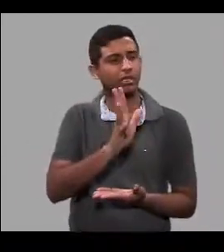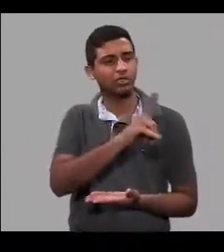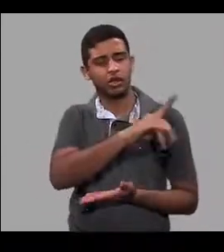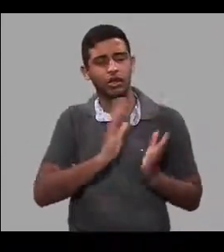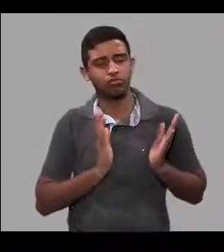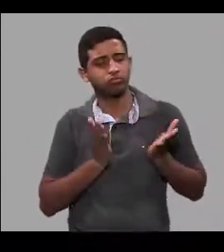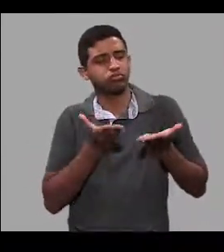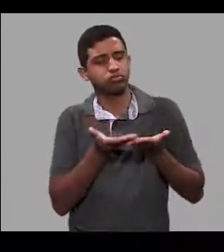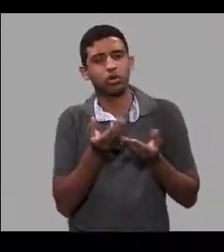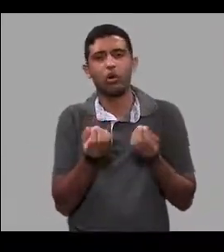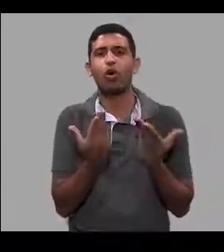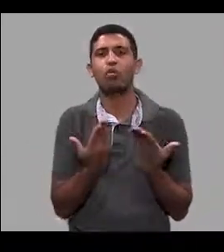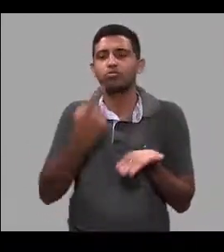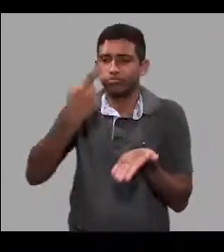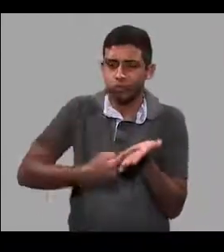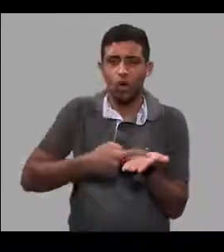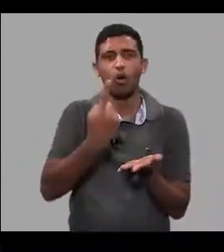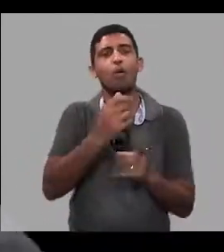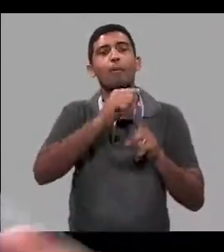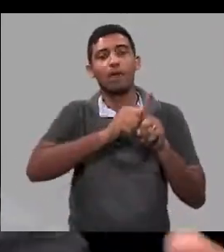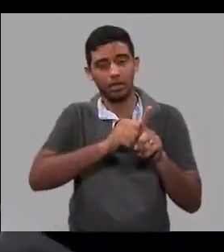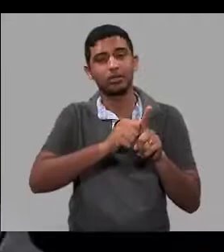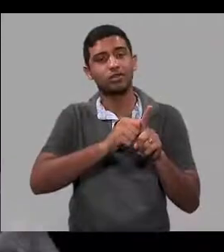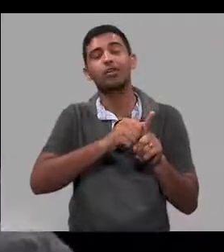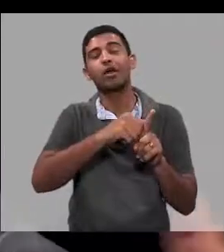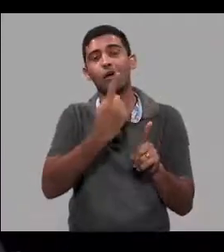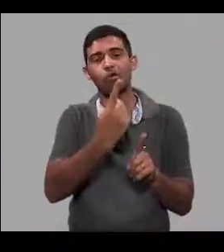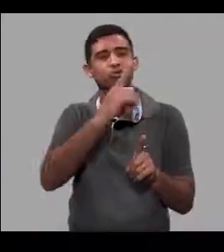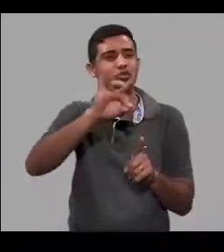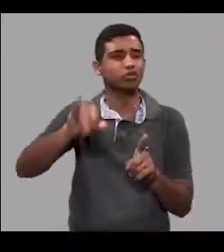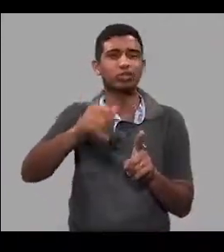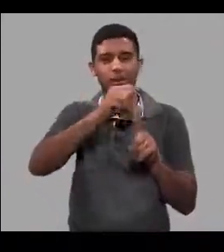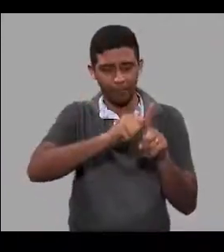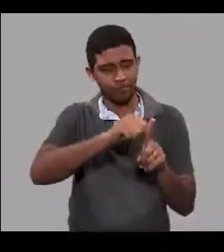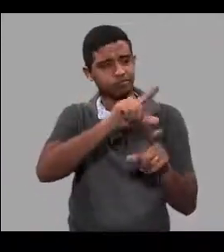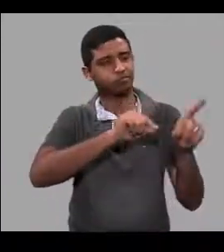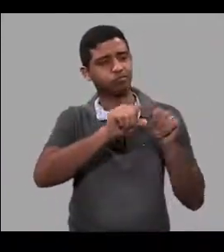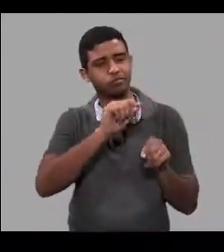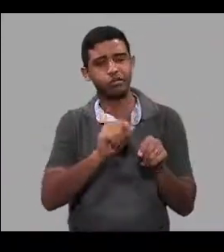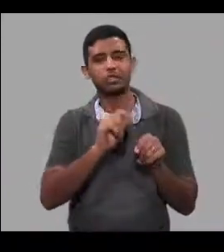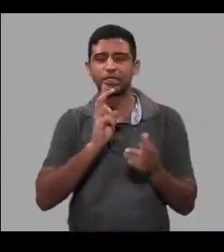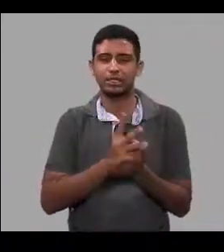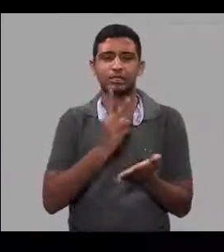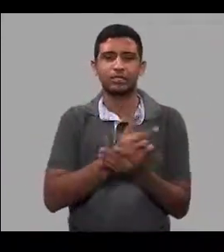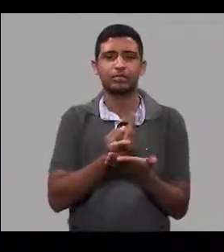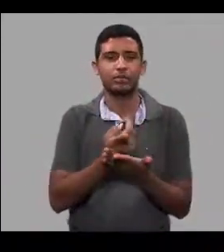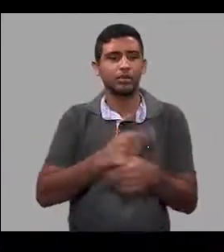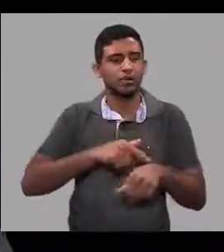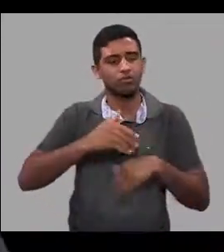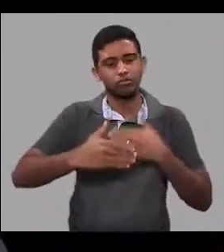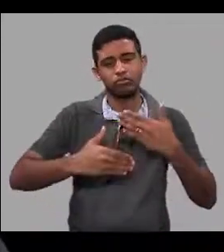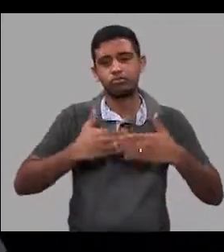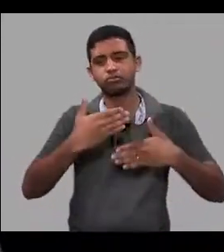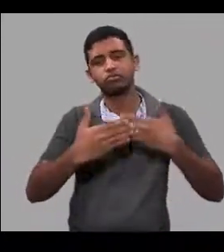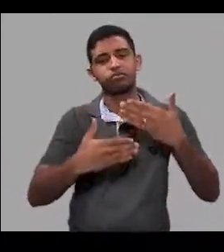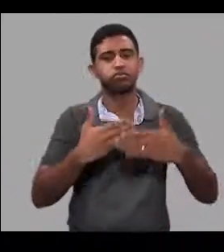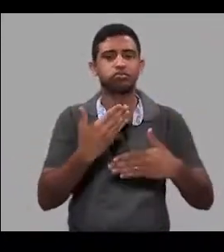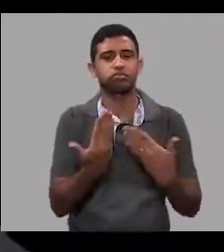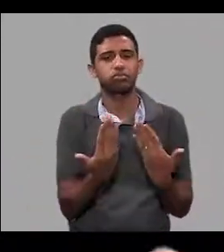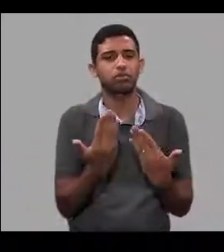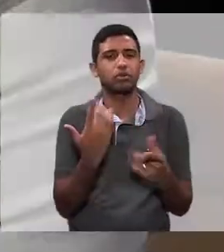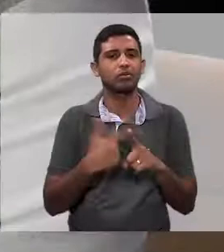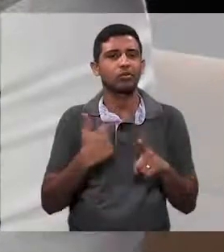um fórum, combinamos uma vez por mês ter um encontro, ter um debate aberto, enfim. E num dado momento, a gente foi indo gradualmente. Né?